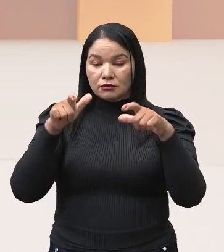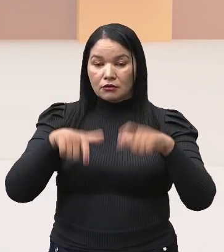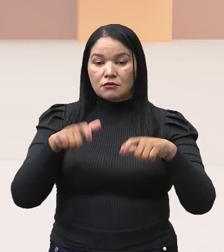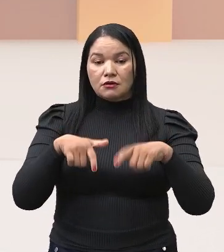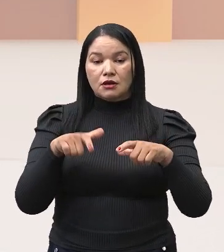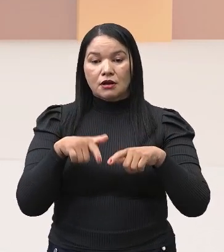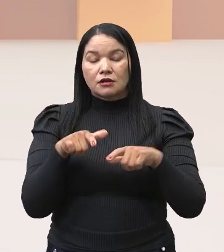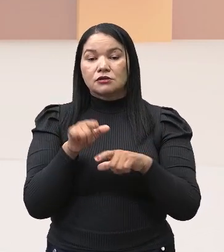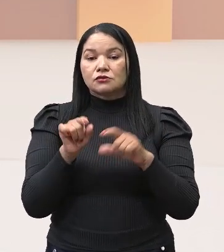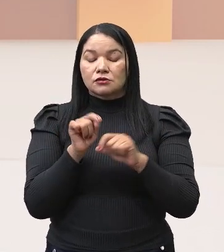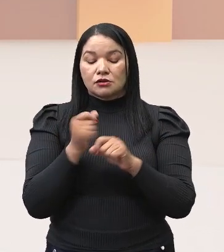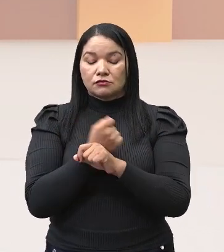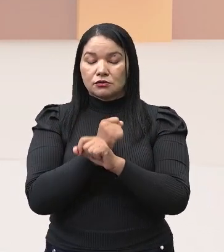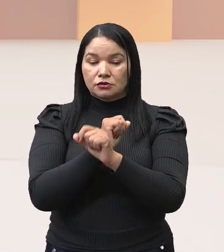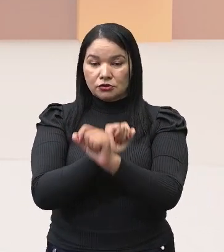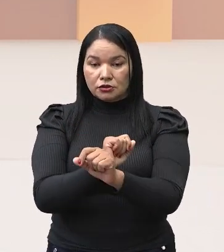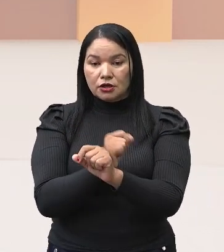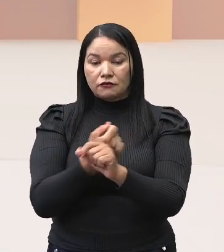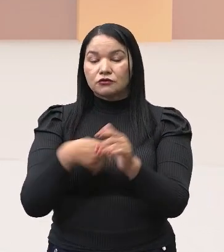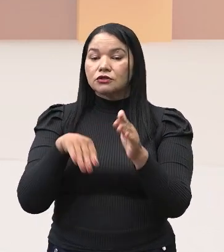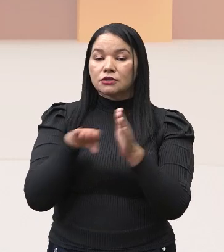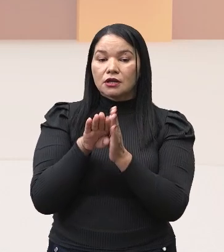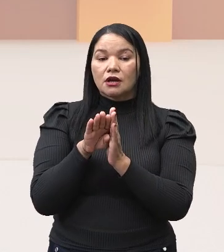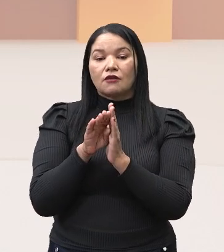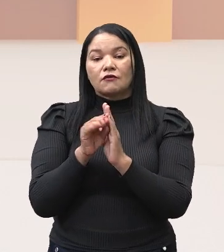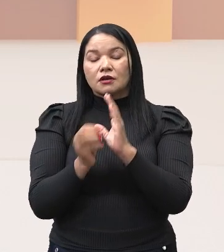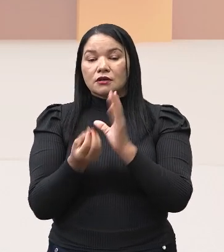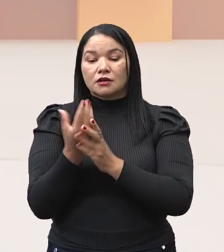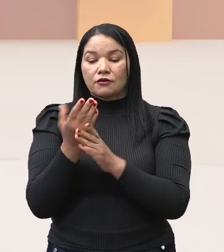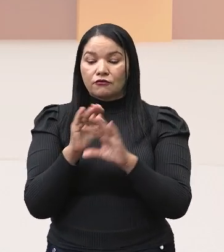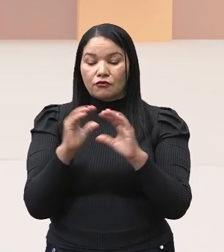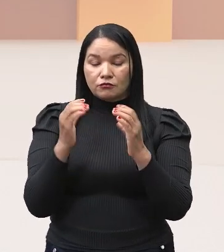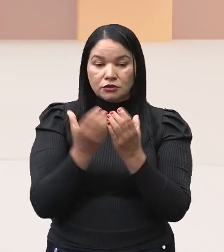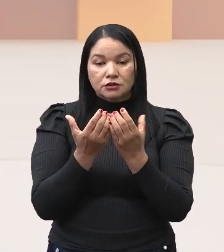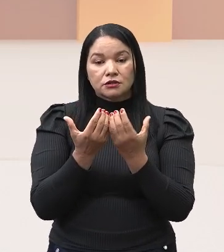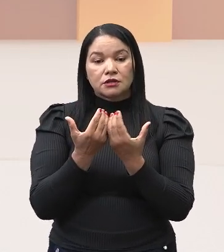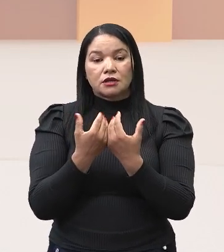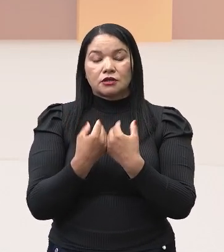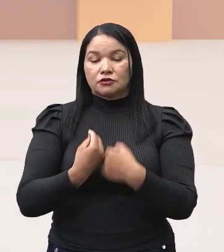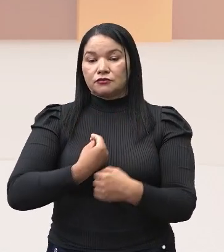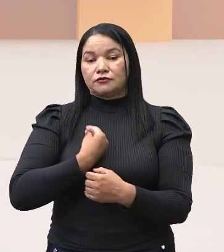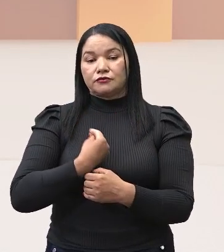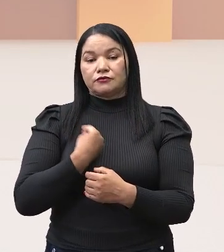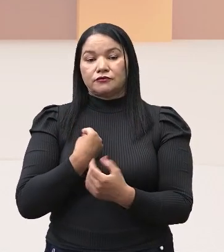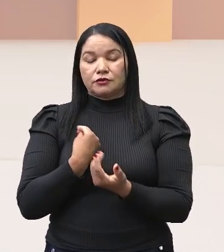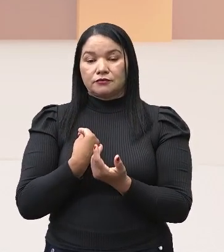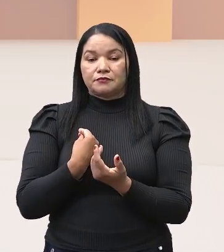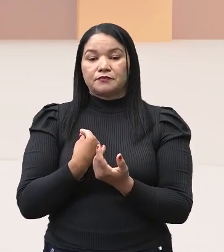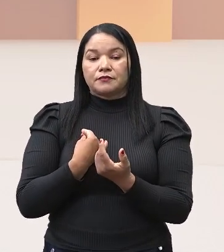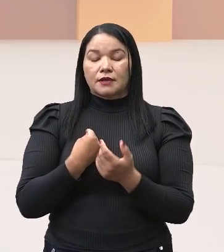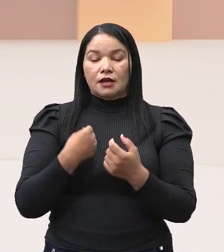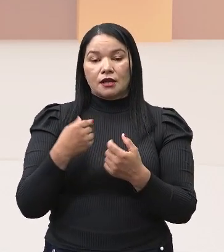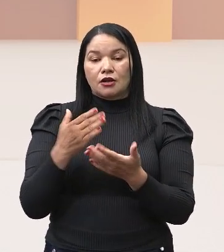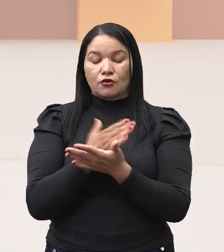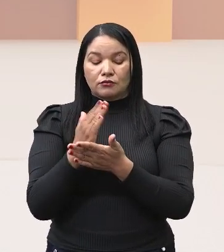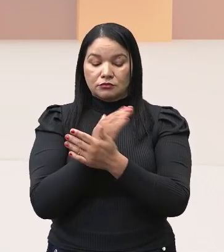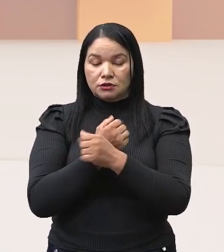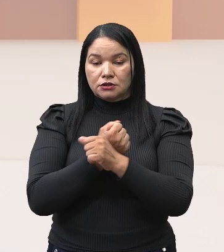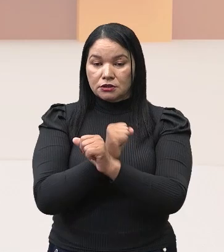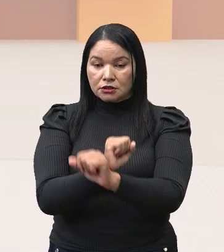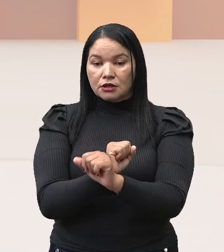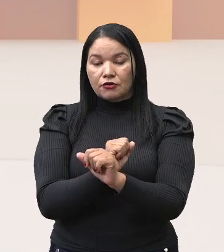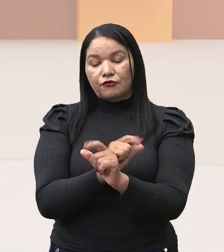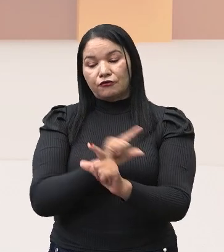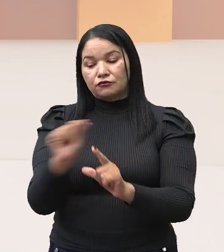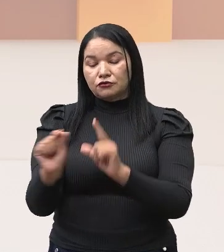onde os escravizados criavam comunidades para esses escravos fugidos. Esses quilombos, eles